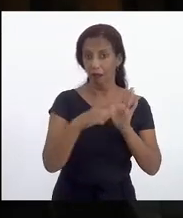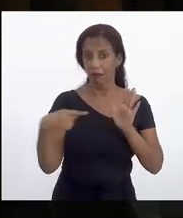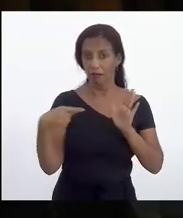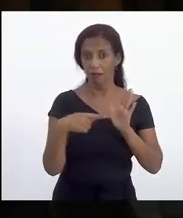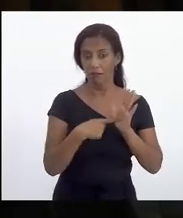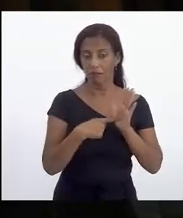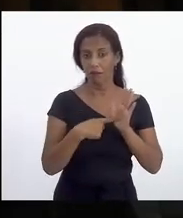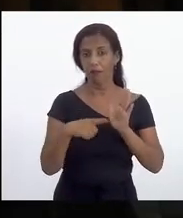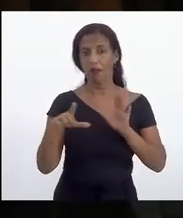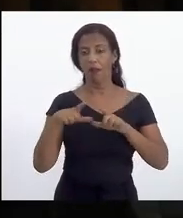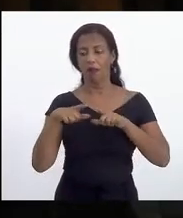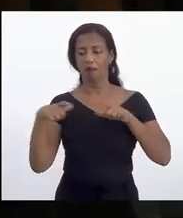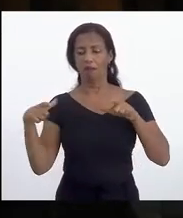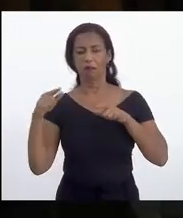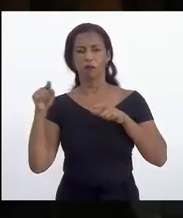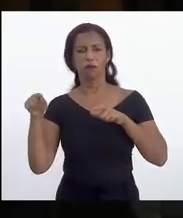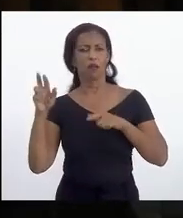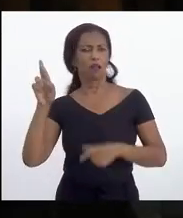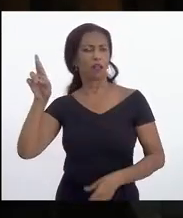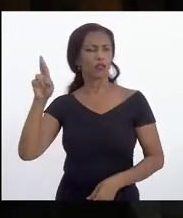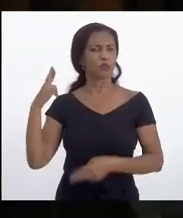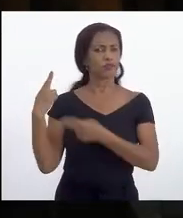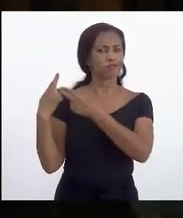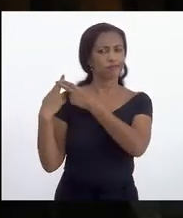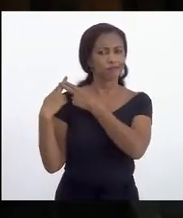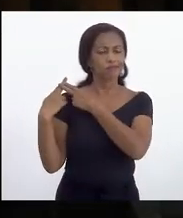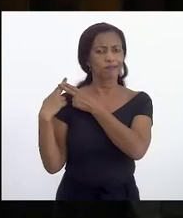a grande responsabilidade